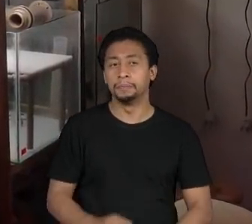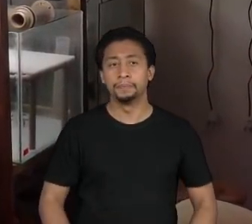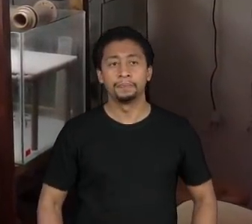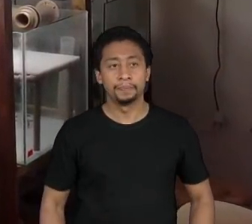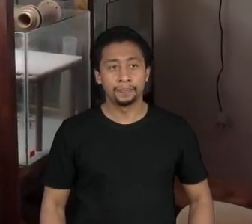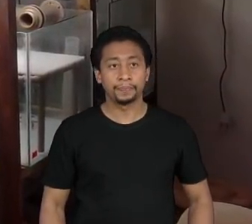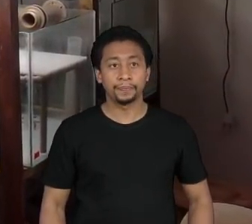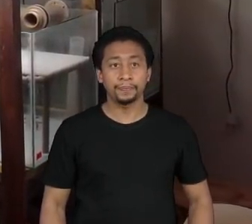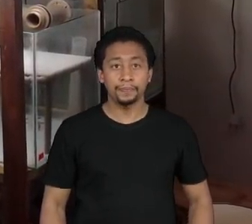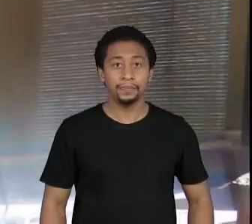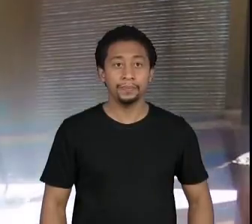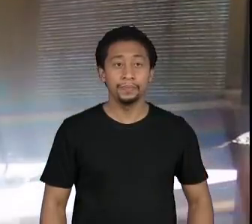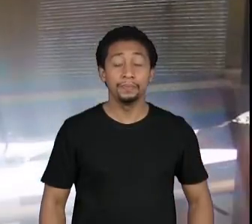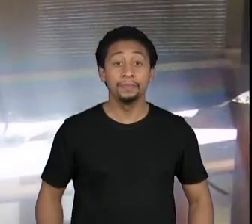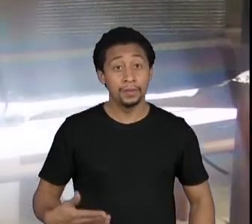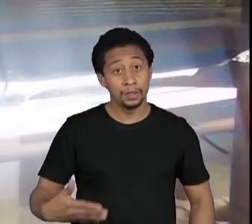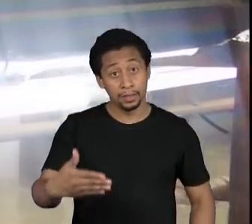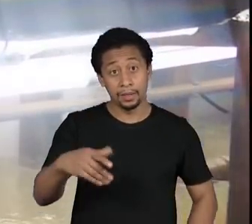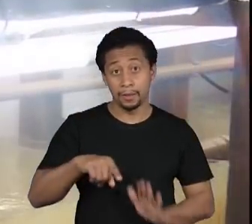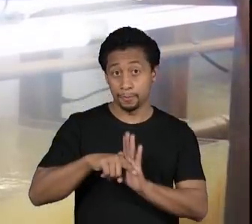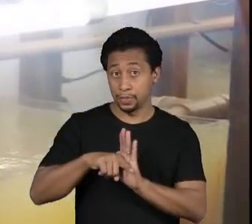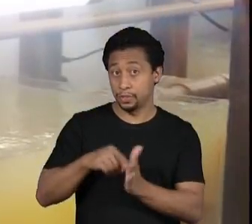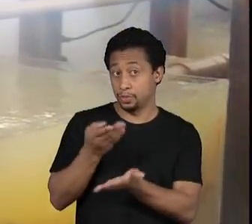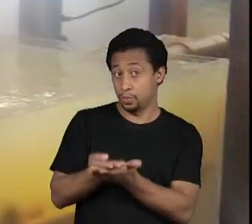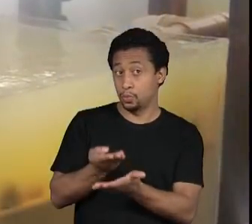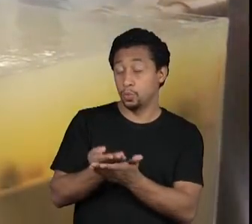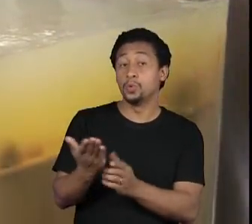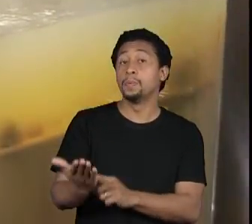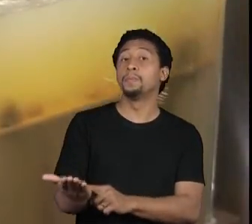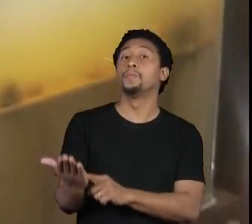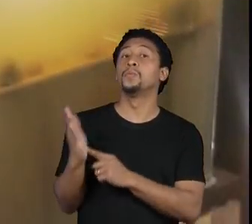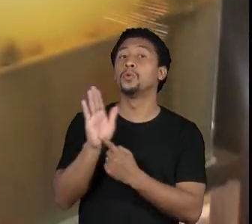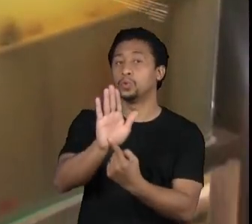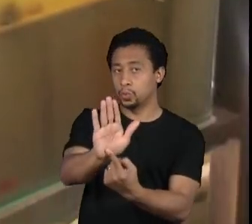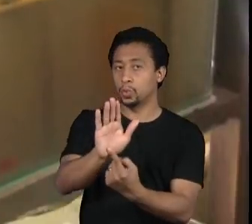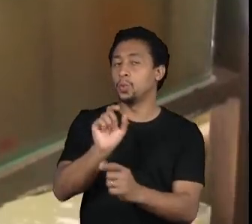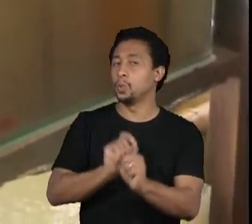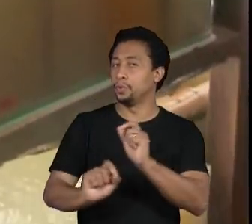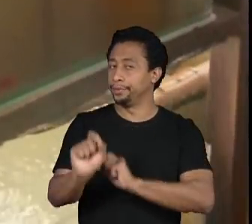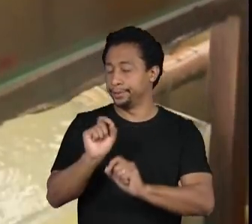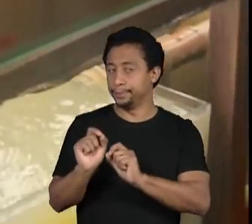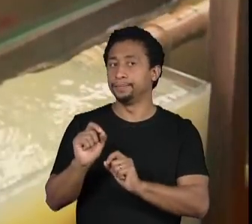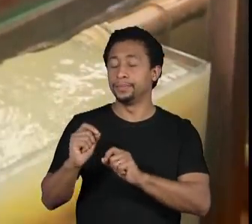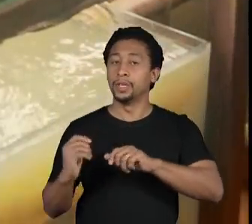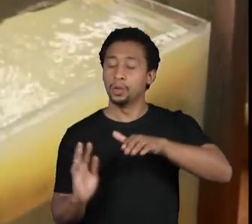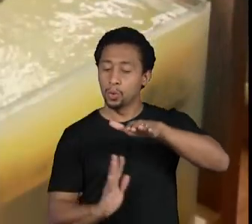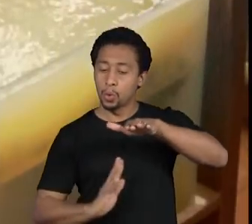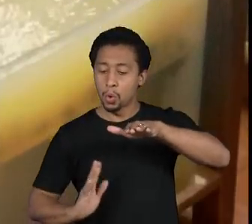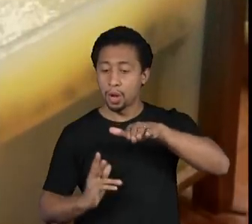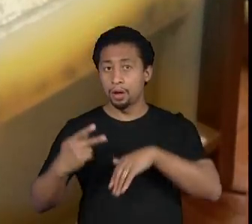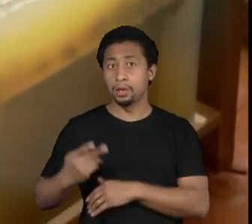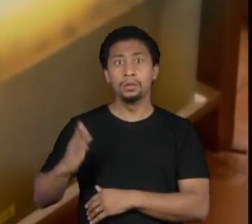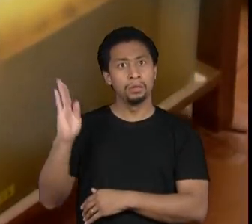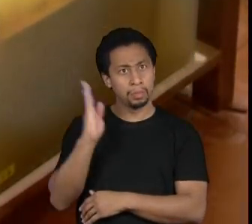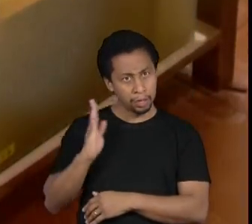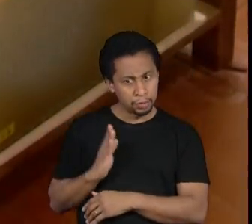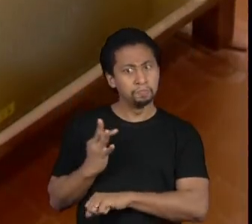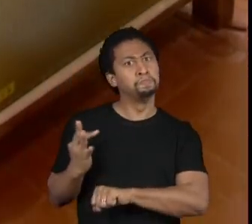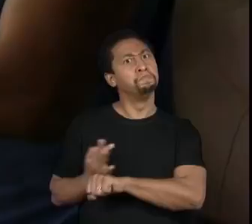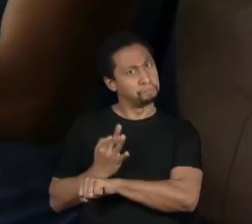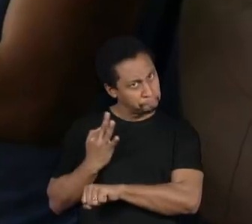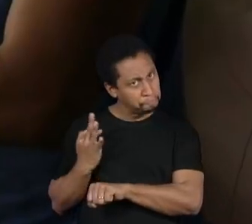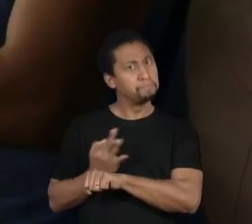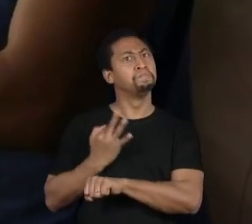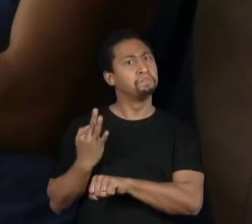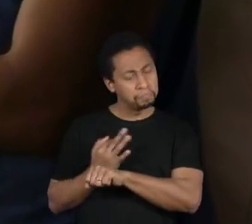Os resultados do estudo mostraram que corais brasileiros têm maior capacidade de se adaptar às novas